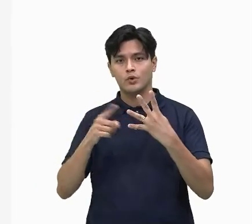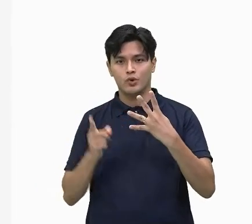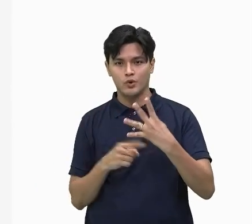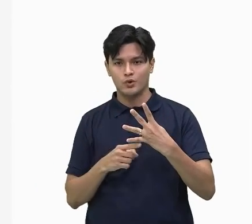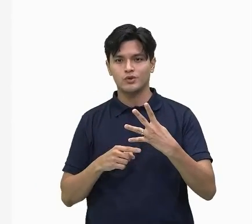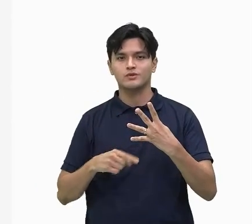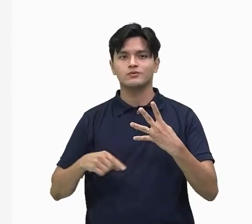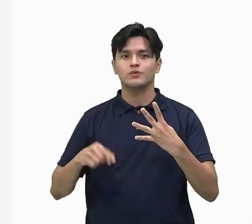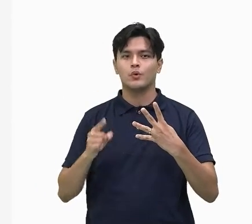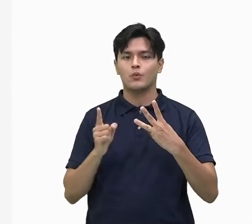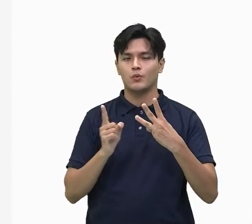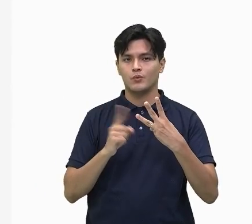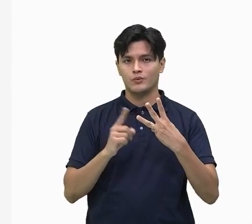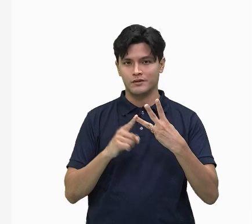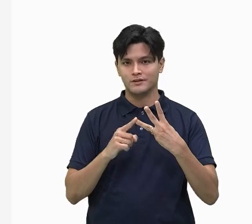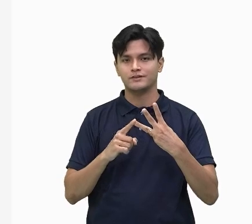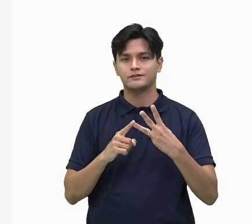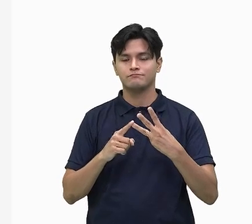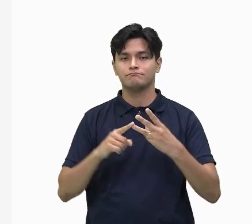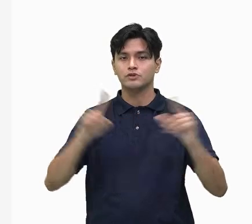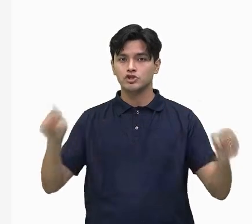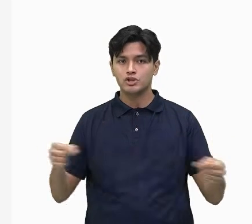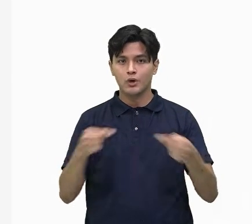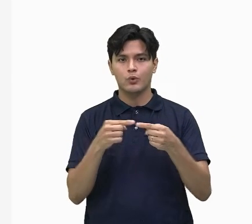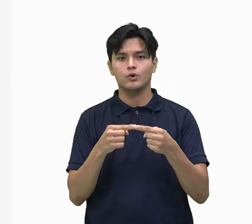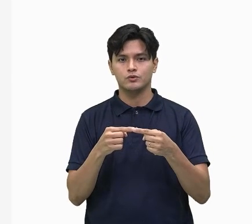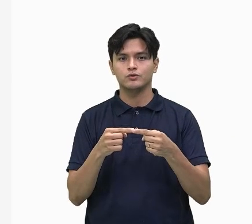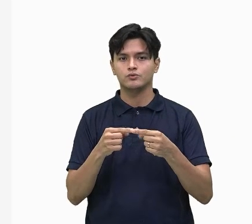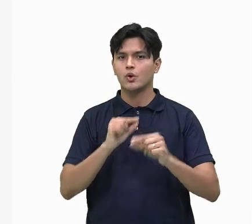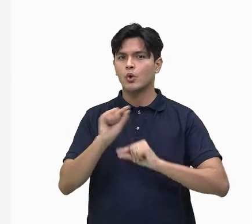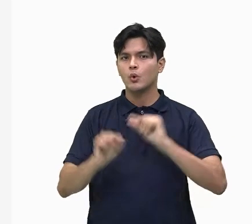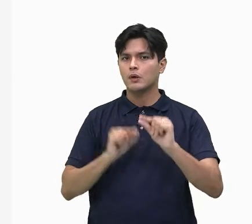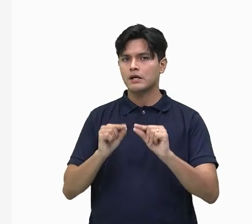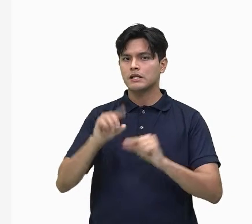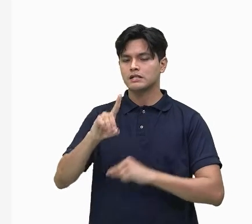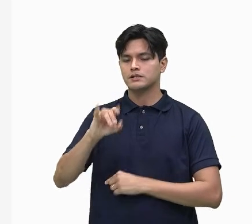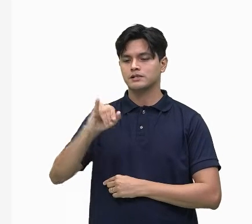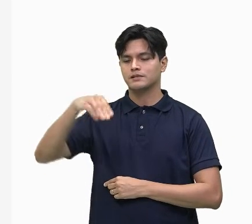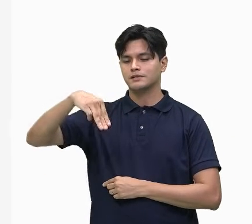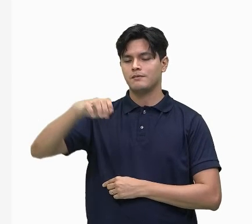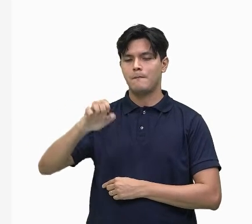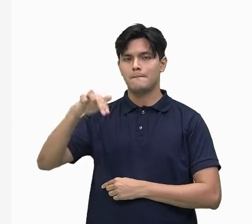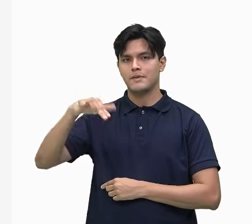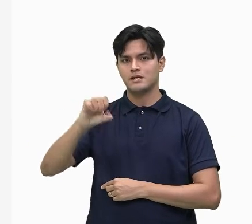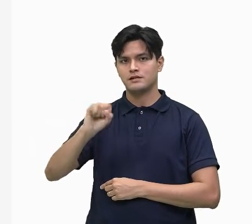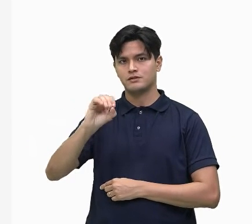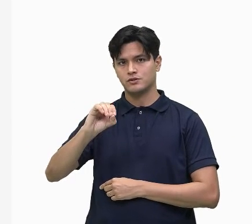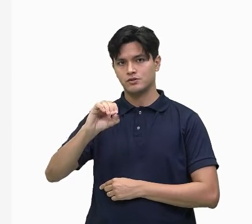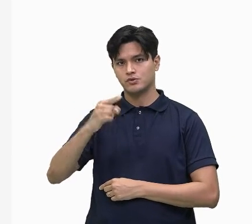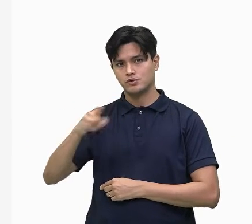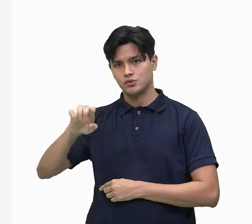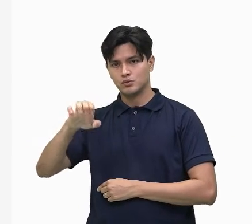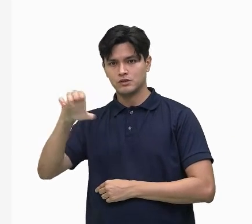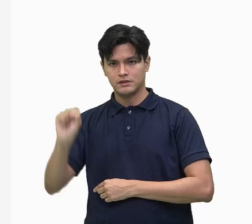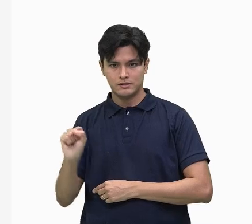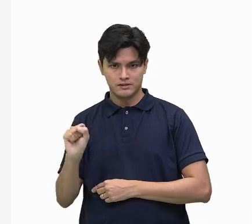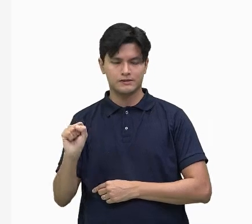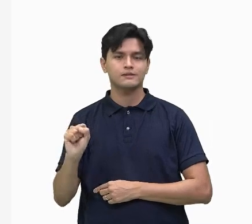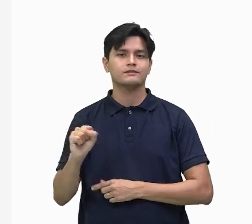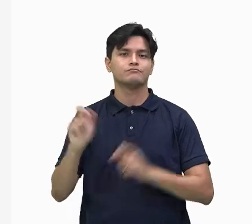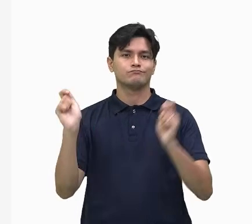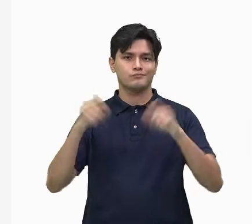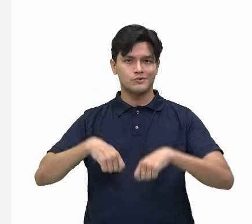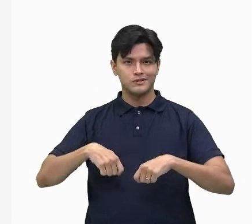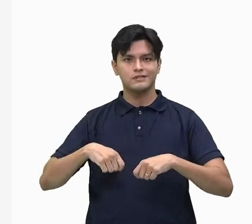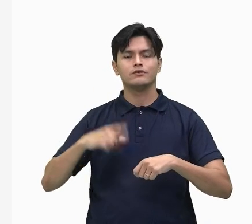são classificadas conforme as suas dimensões. Então, conforme as dimensões, eu posso classificar uma fonte